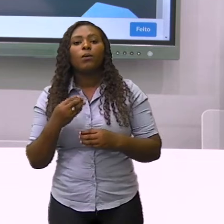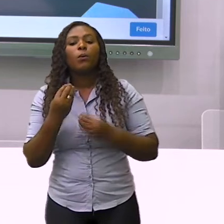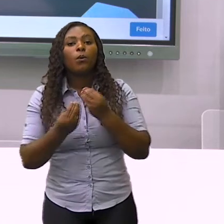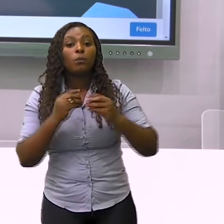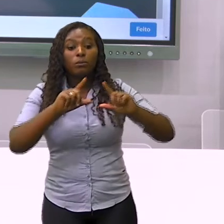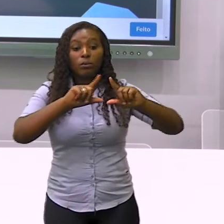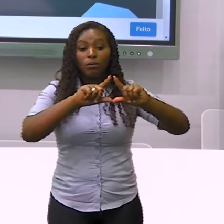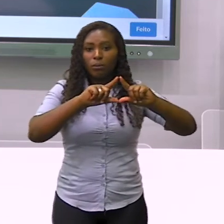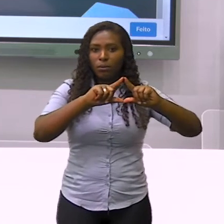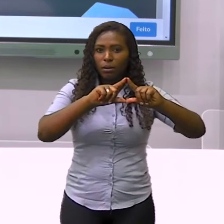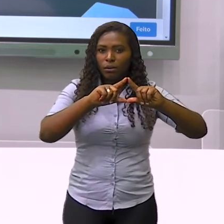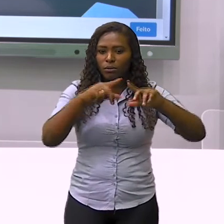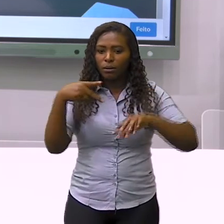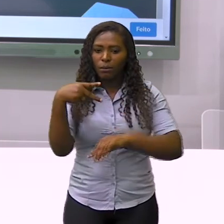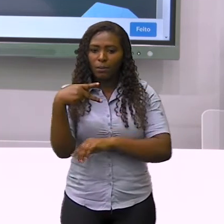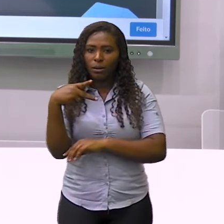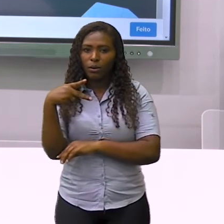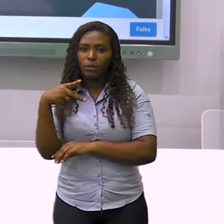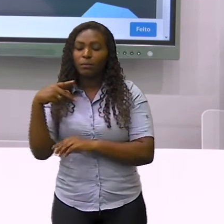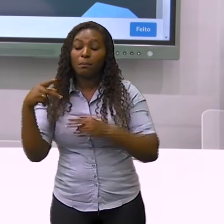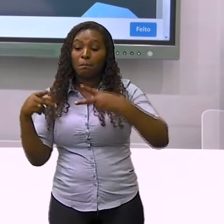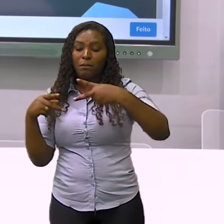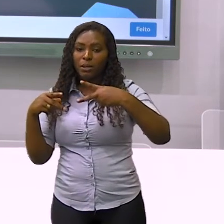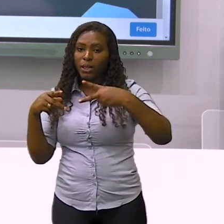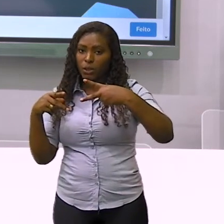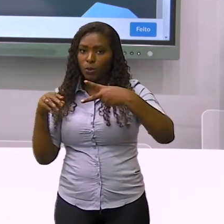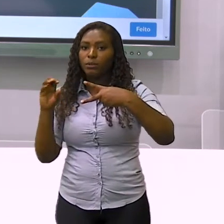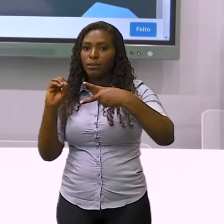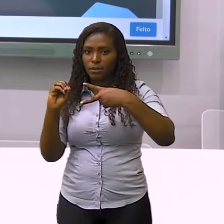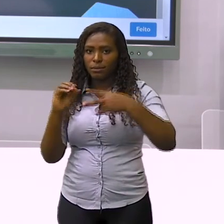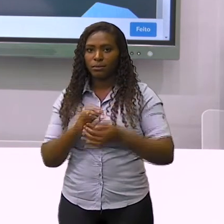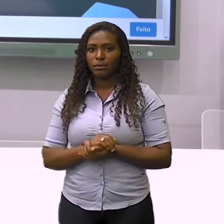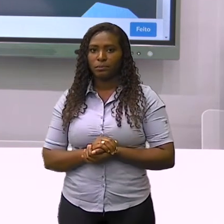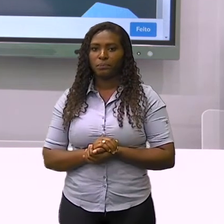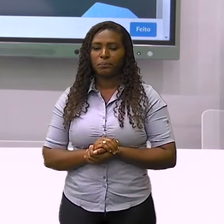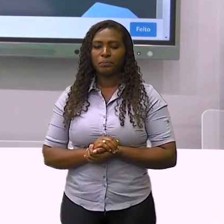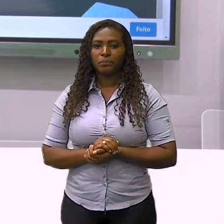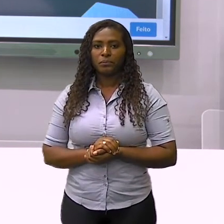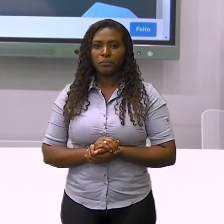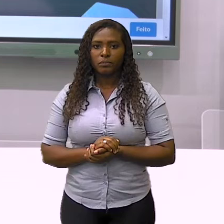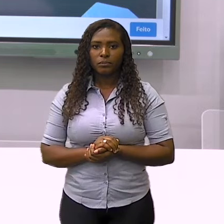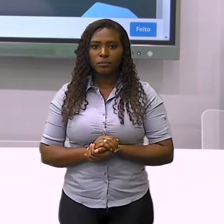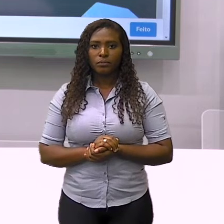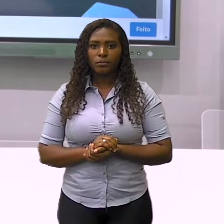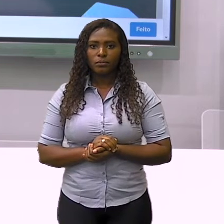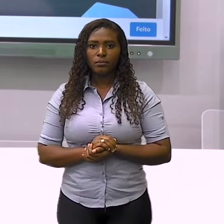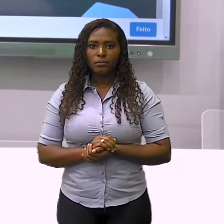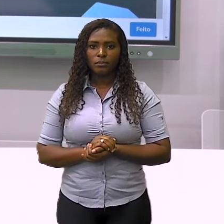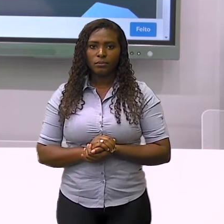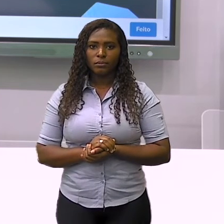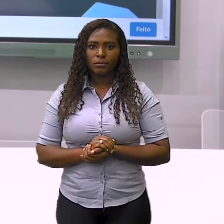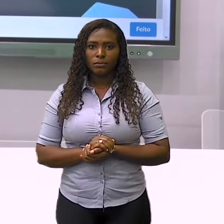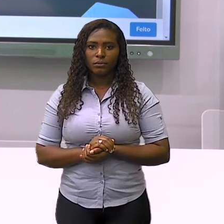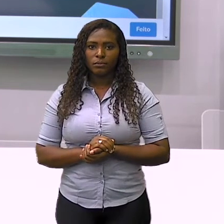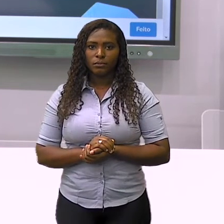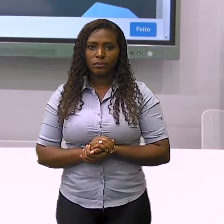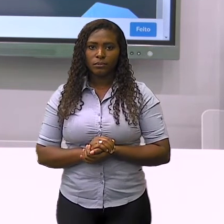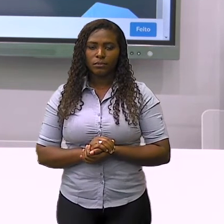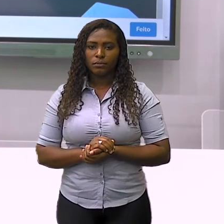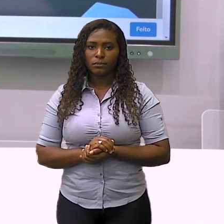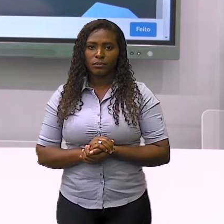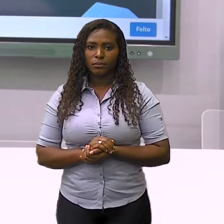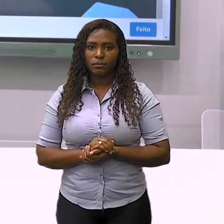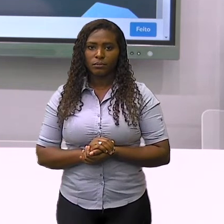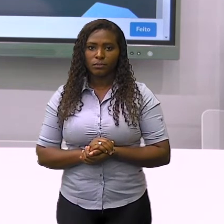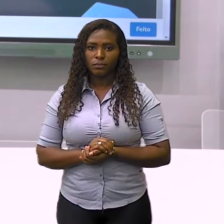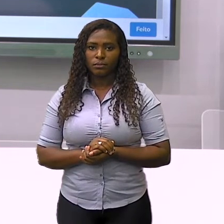termos. Lembra? Quadrado primeiro menos 2 vezes o primeiro pelo segundo, mais quadrado segundo,